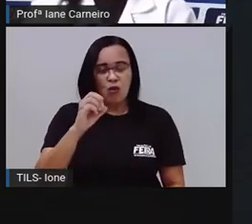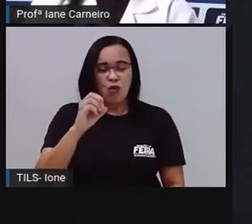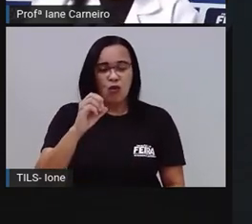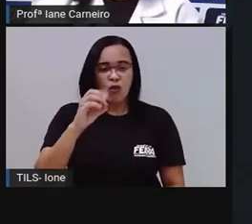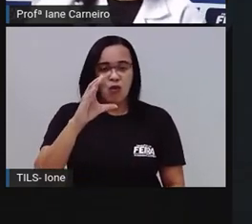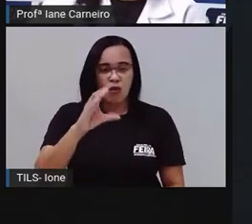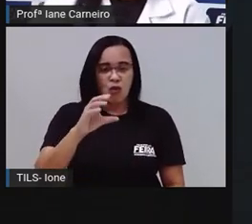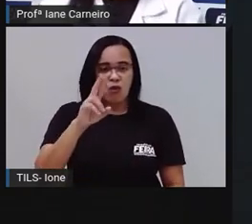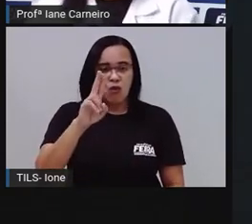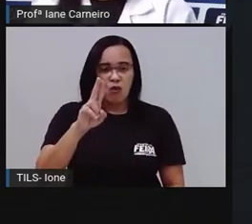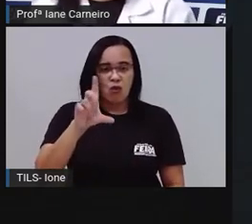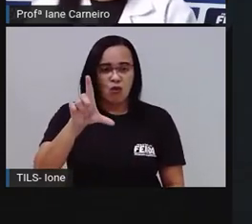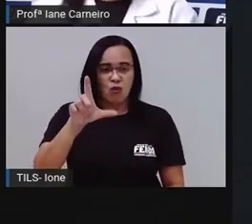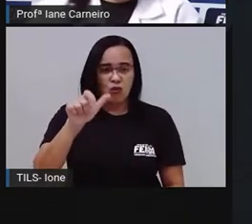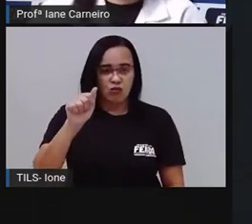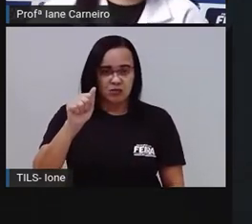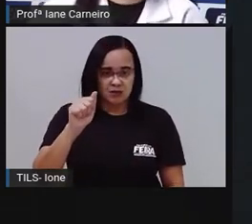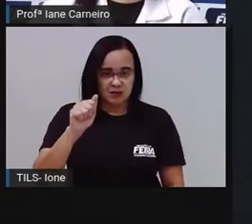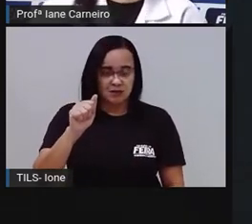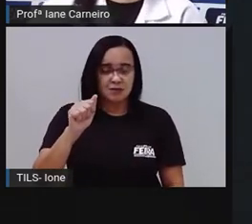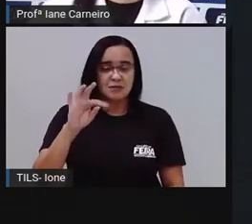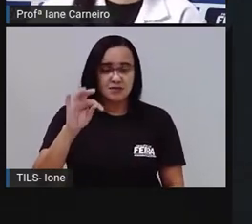O mais culta, oculta.